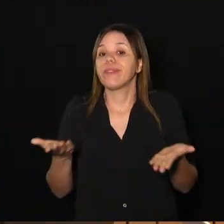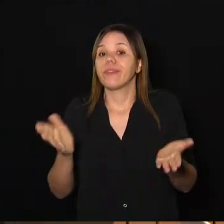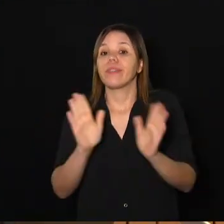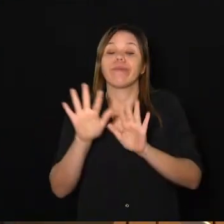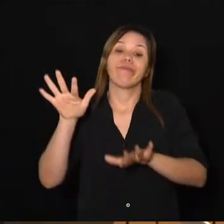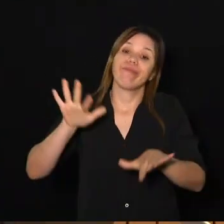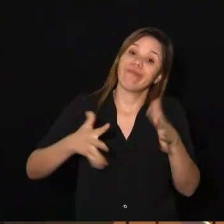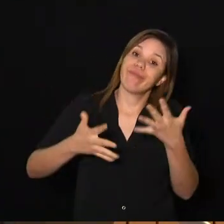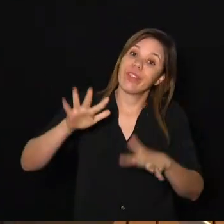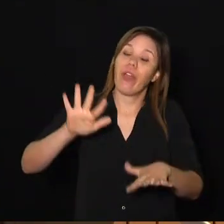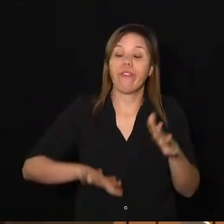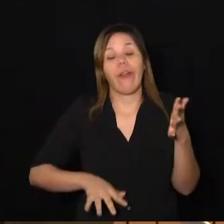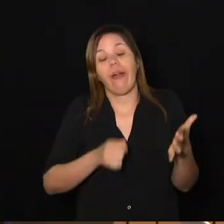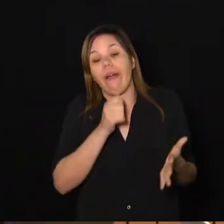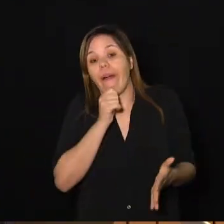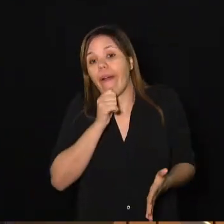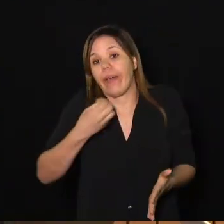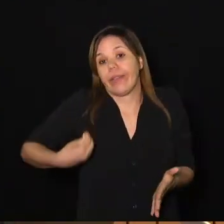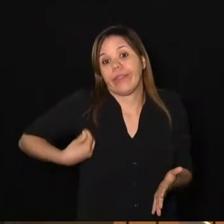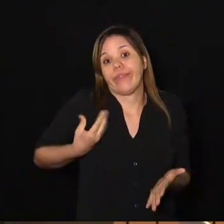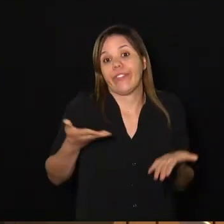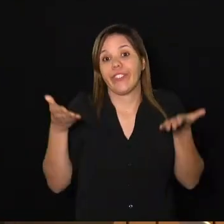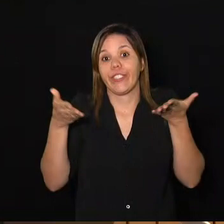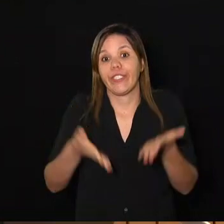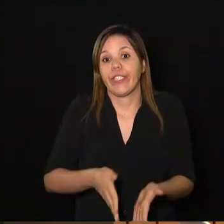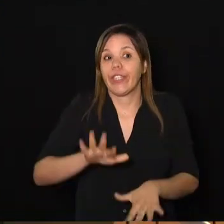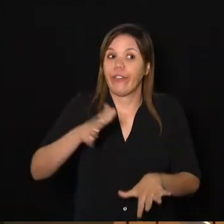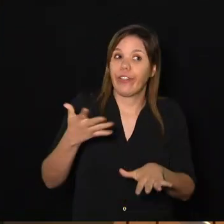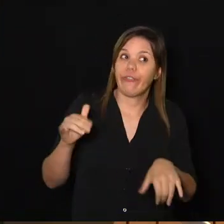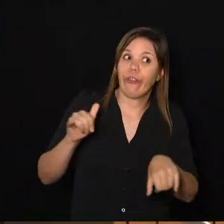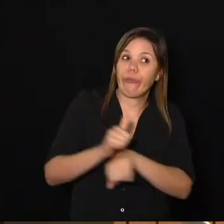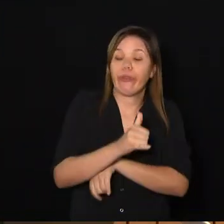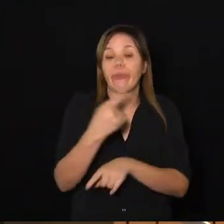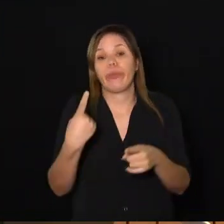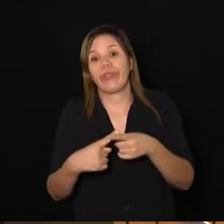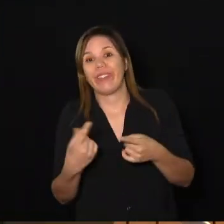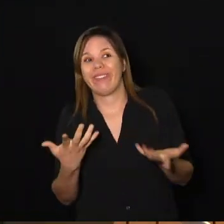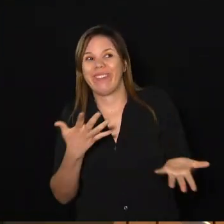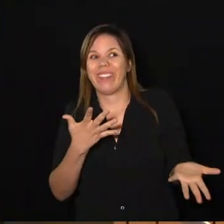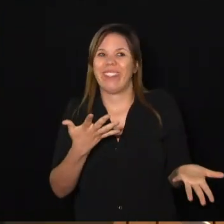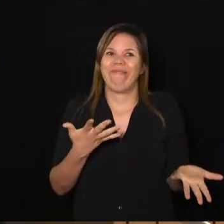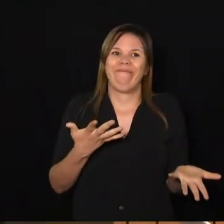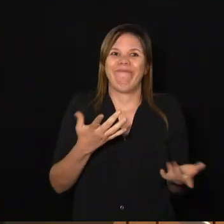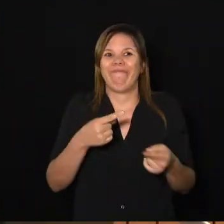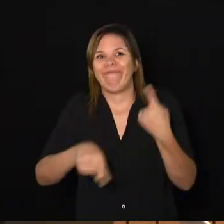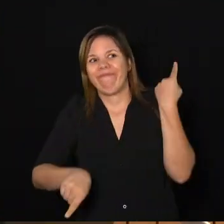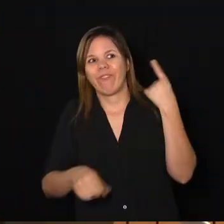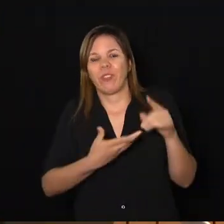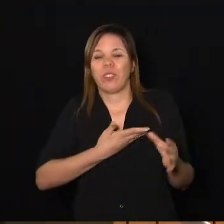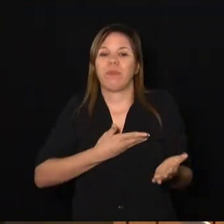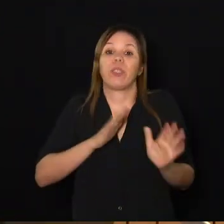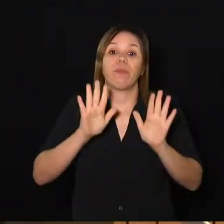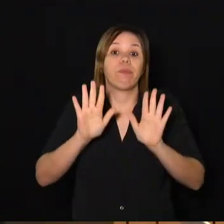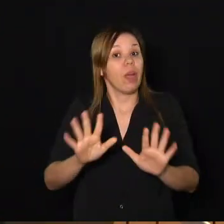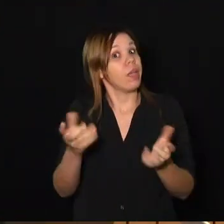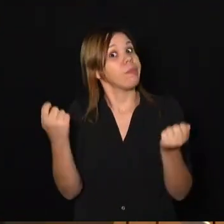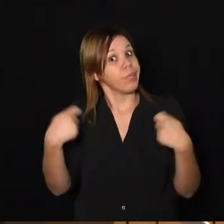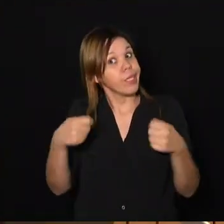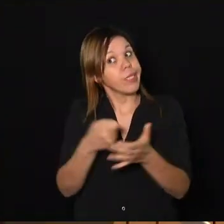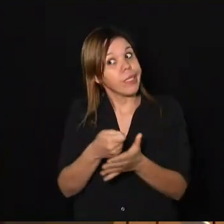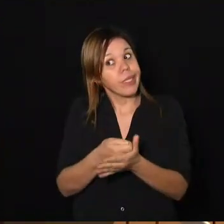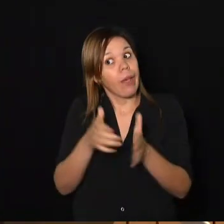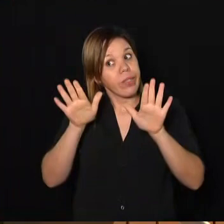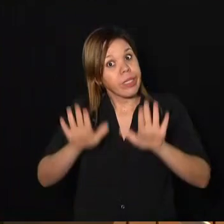talvez não esteja porque não quer desagradar a classe não quer desagradar os colegas não quer desagradar os amigos mas deveria estar aqui